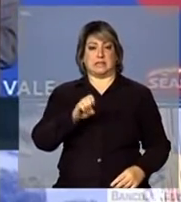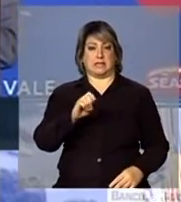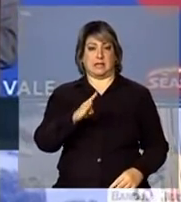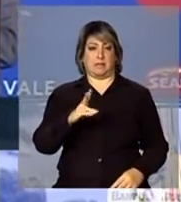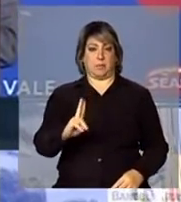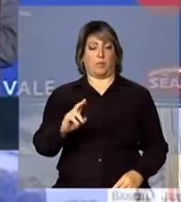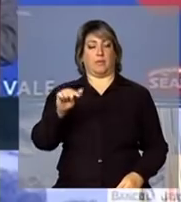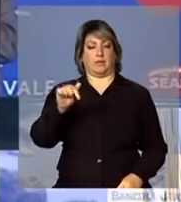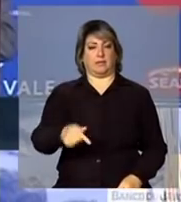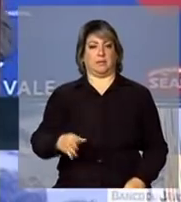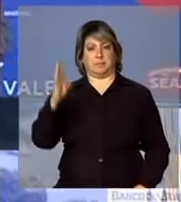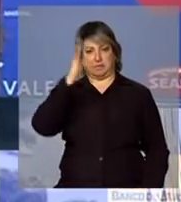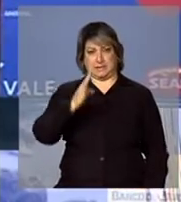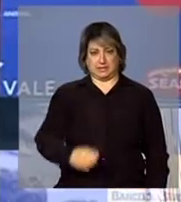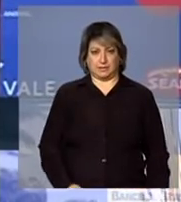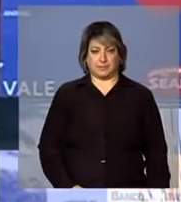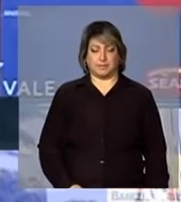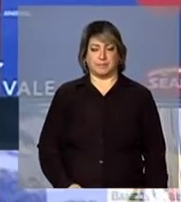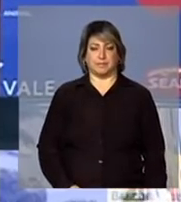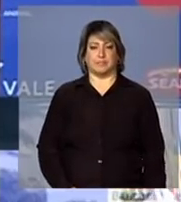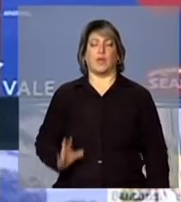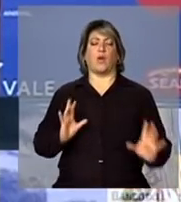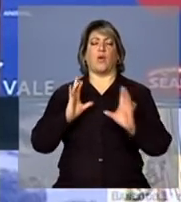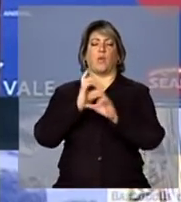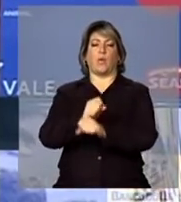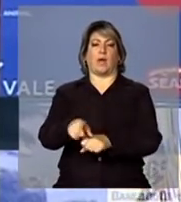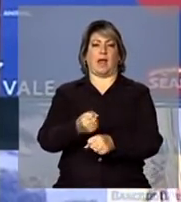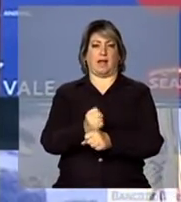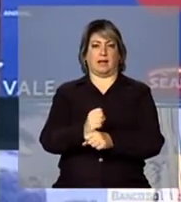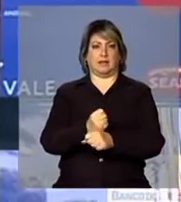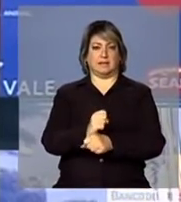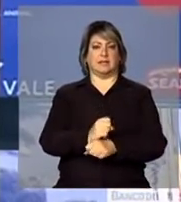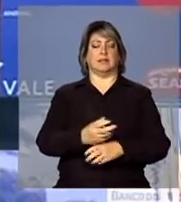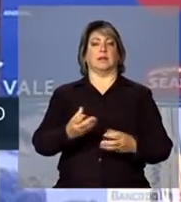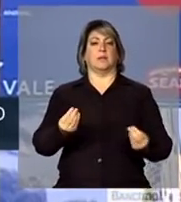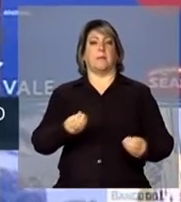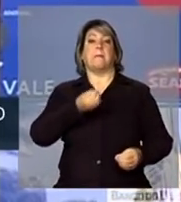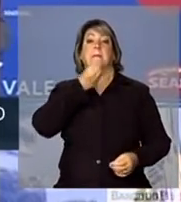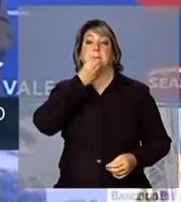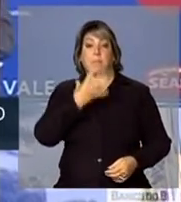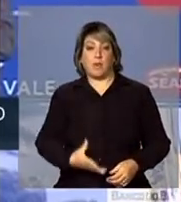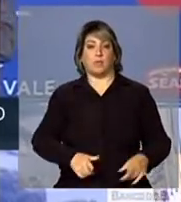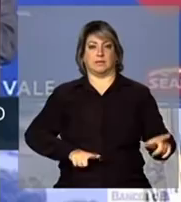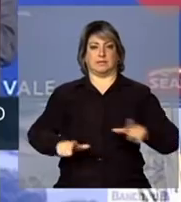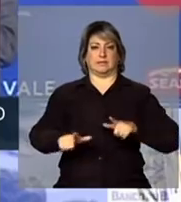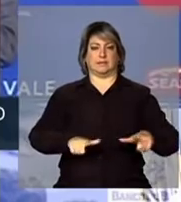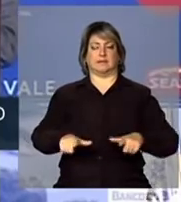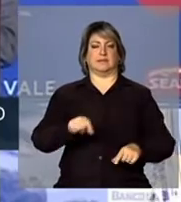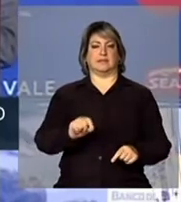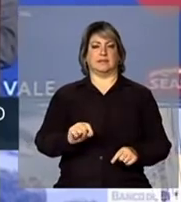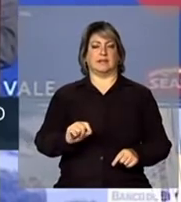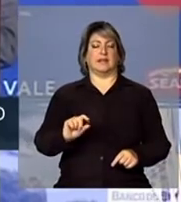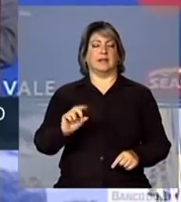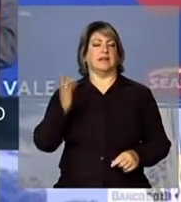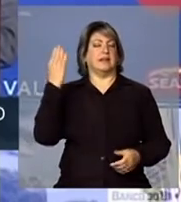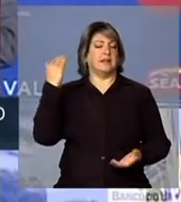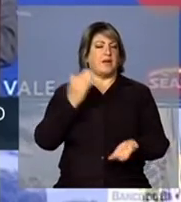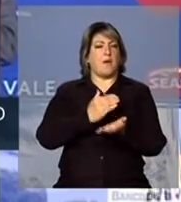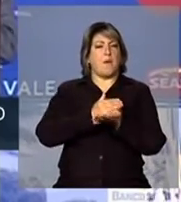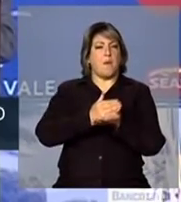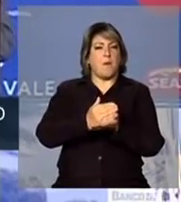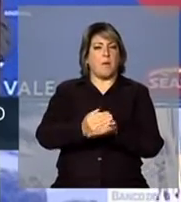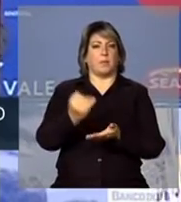nós do Brasil. E, ao longo destas décadas, o fruto é extremamente positivo. Aquela semente, portanto, plantada lá